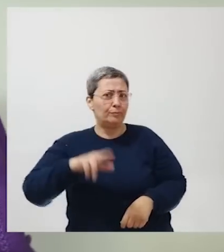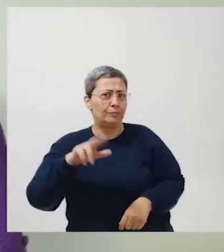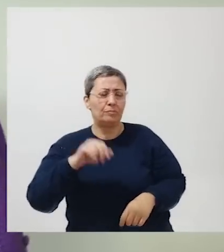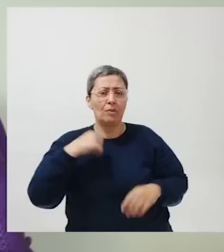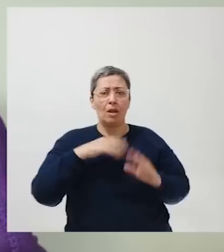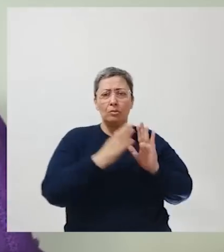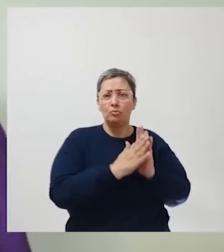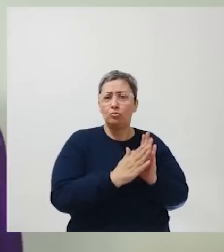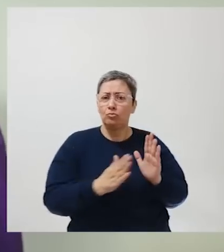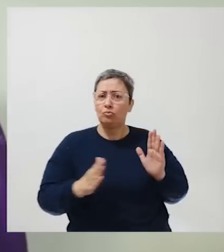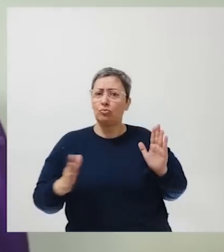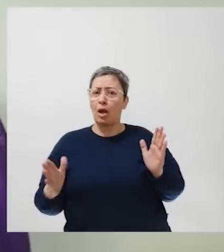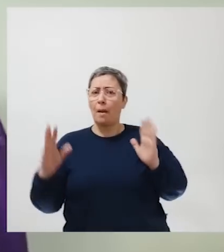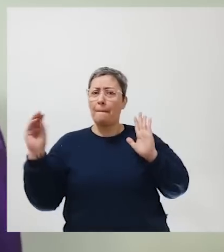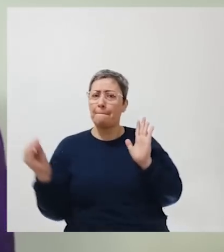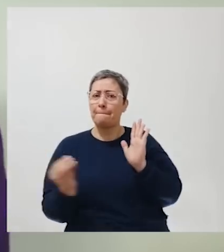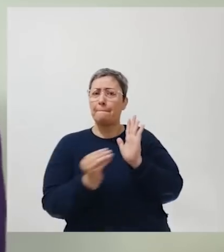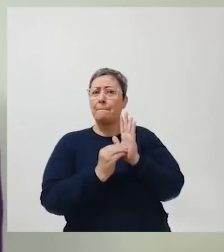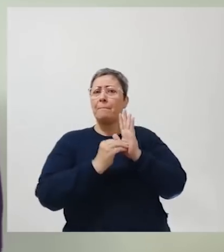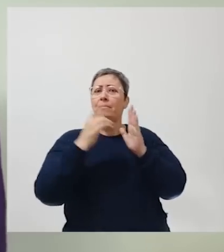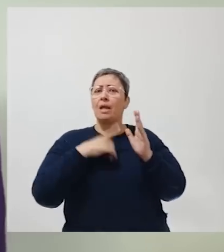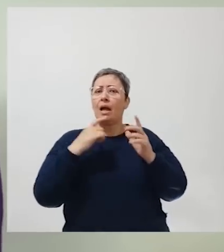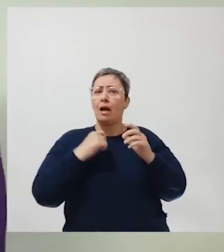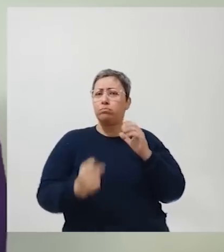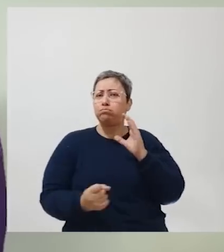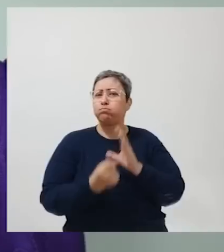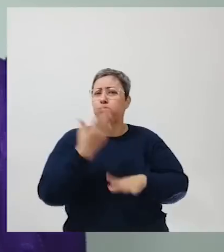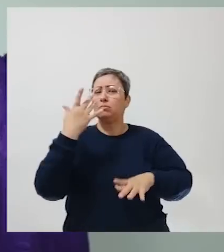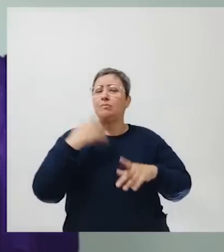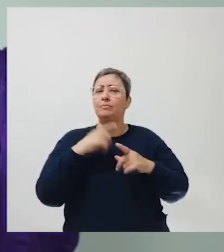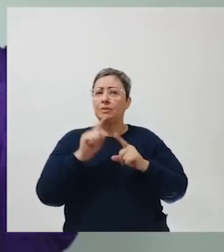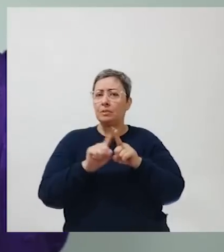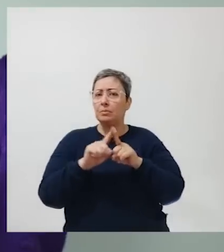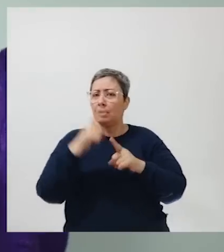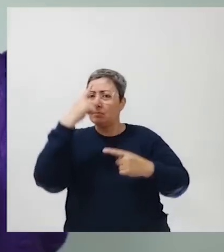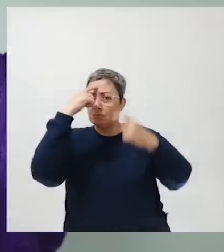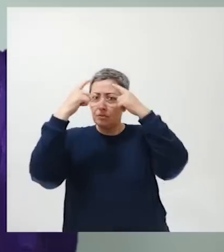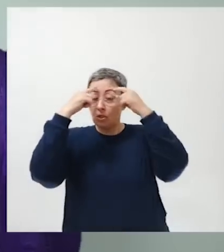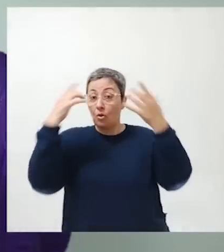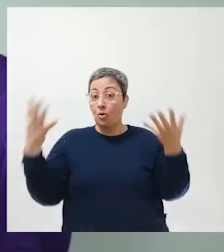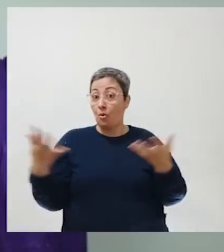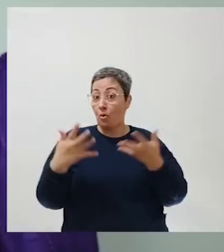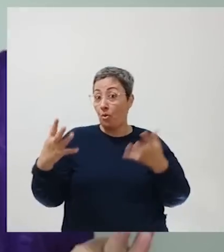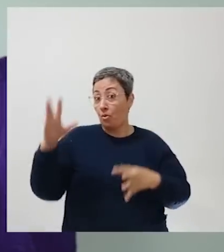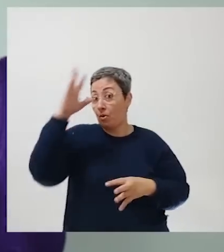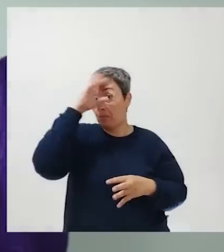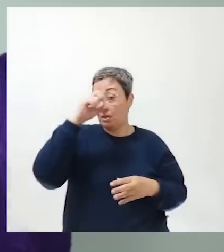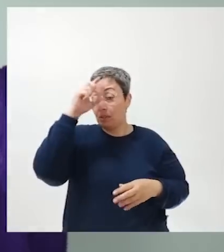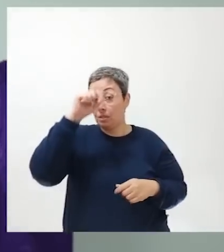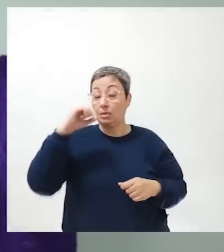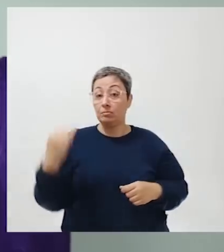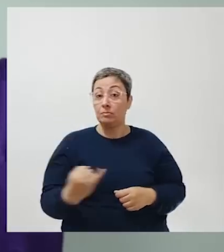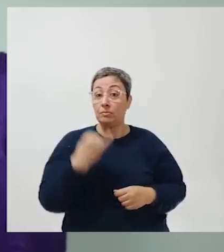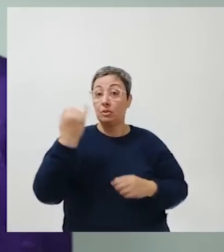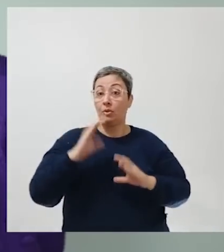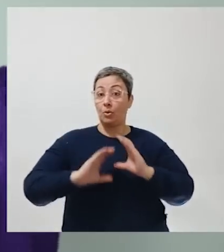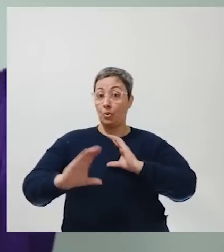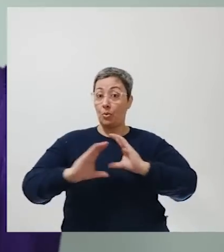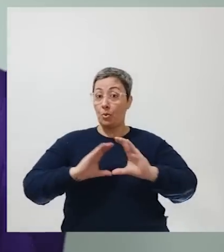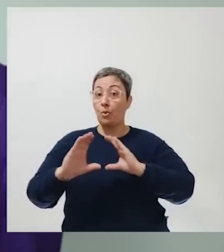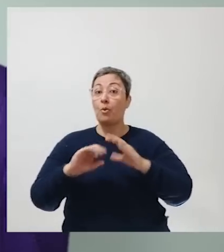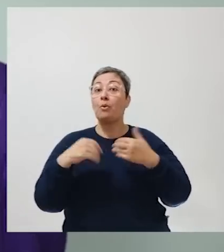foi marcada por grandes descobertas e criações. Bom, hoje vamos aprender sobre um importante meio